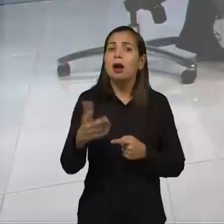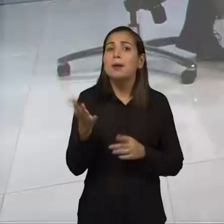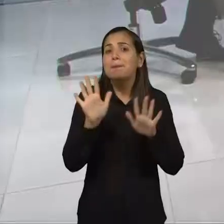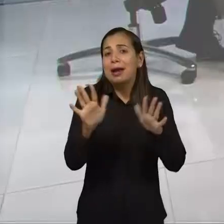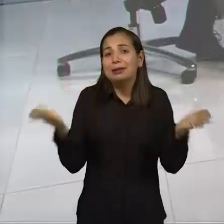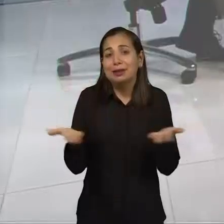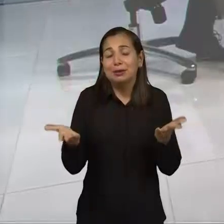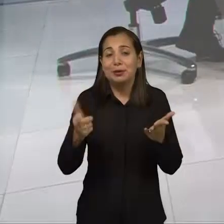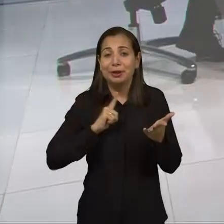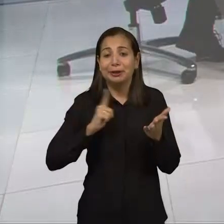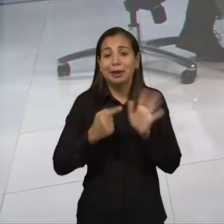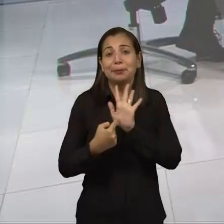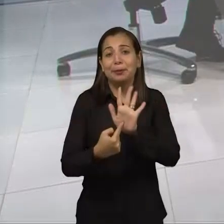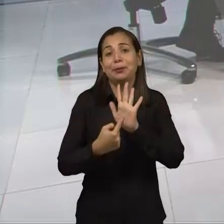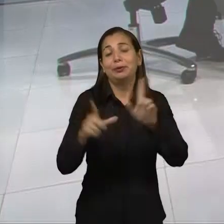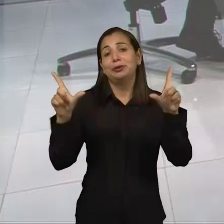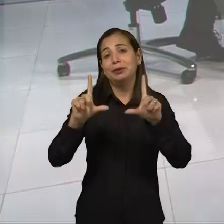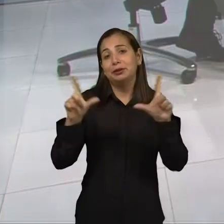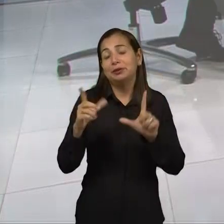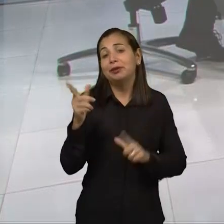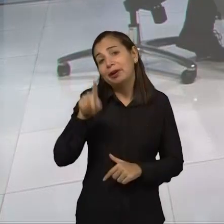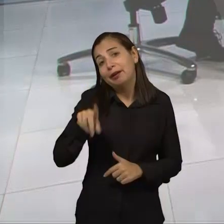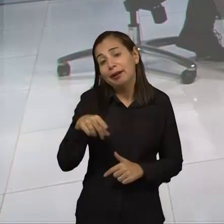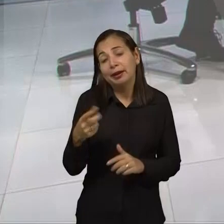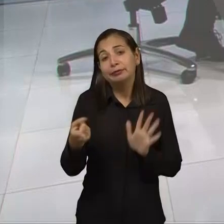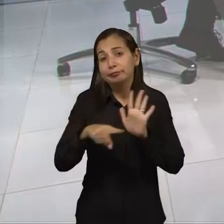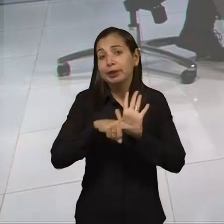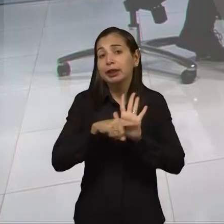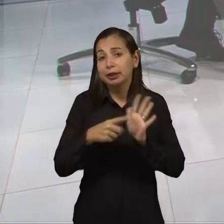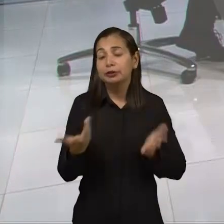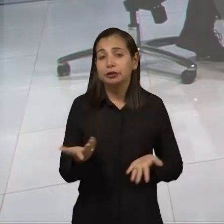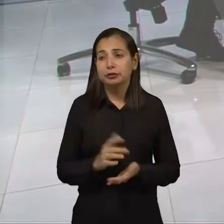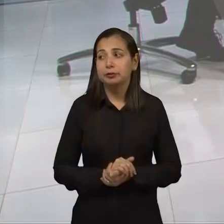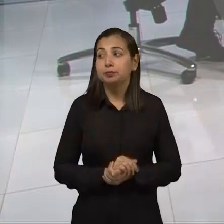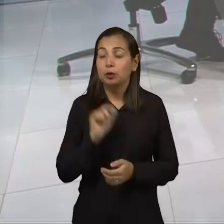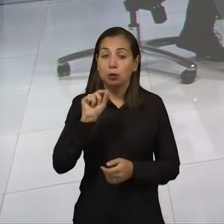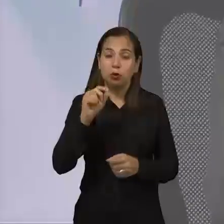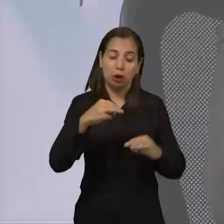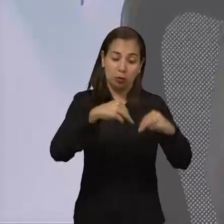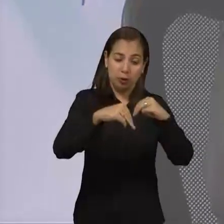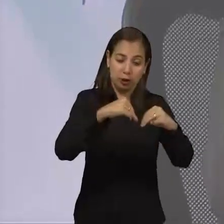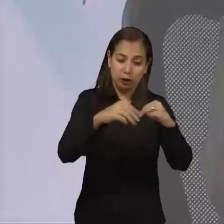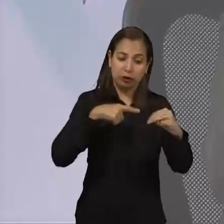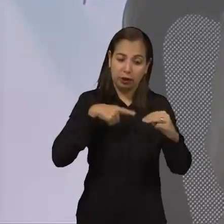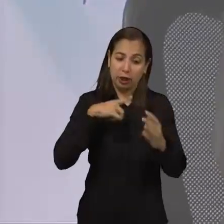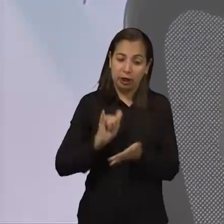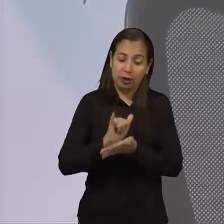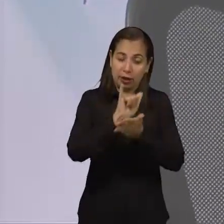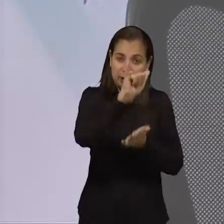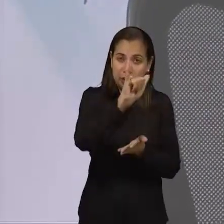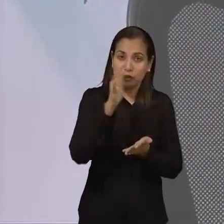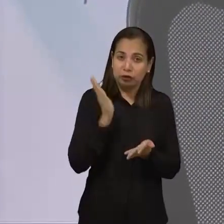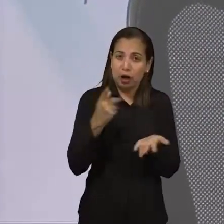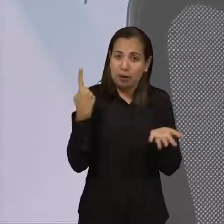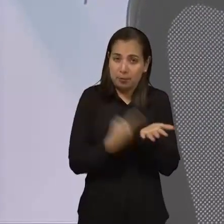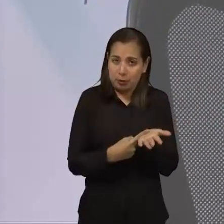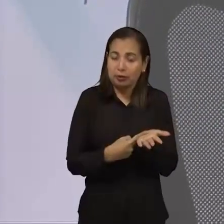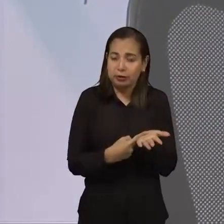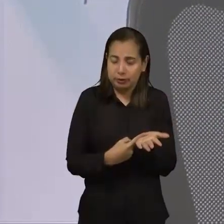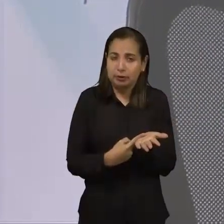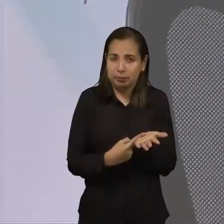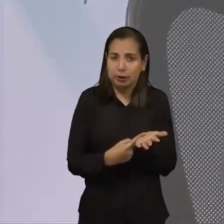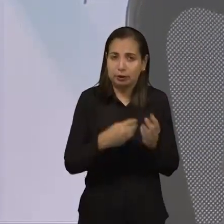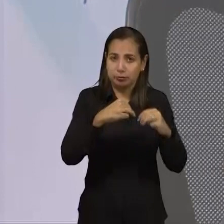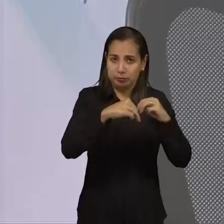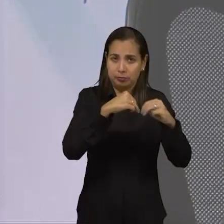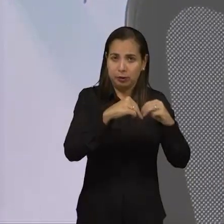disso, por exemplo, o fato do ministro ter uma viagem para fazer já programada. O